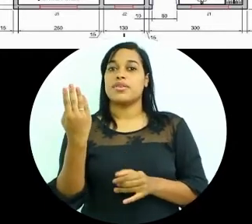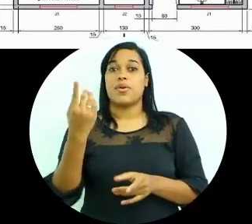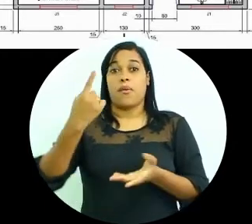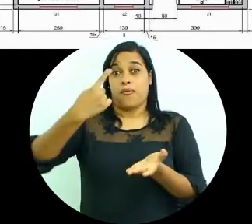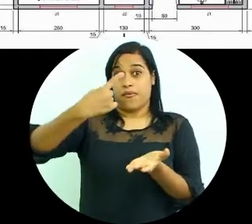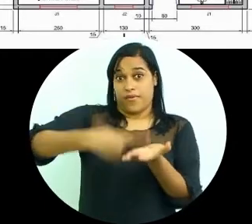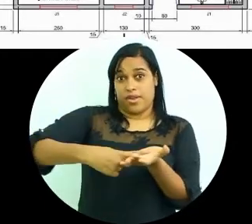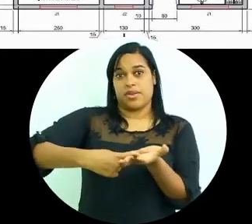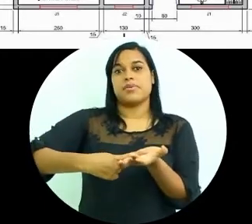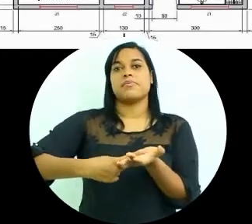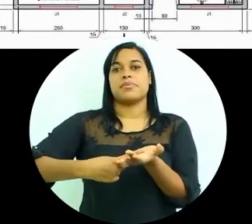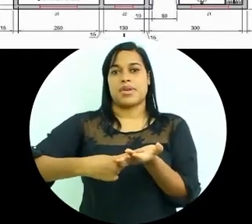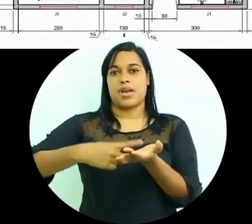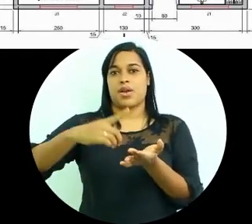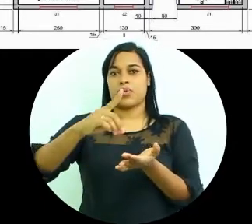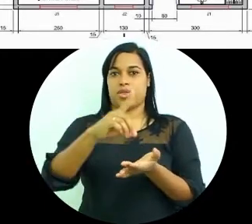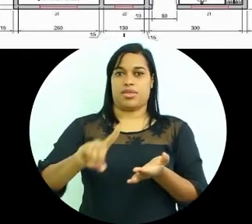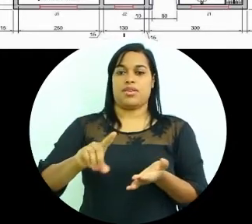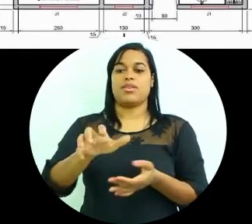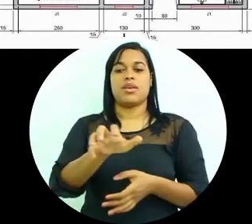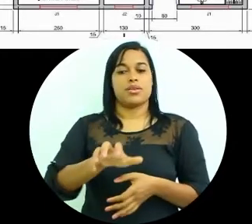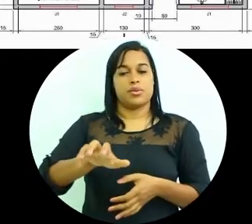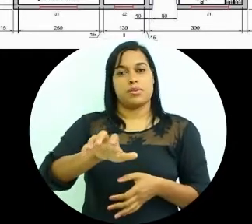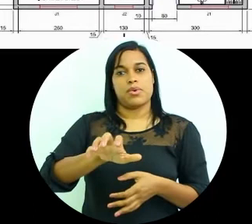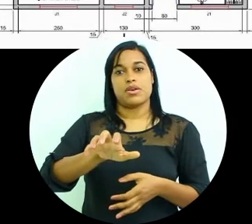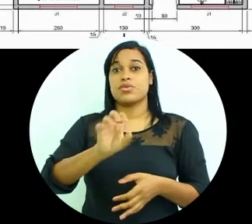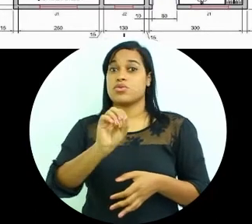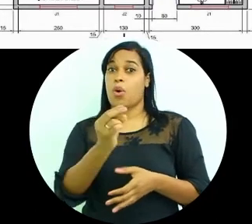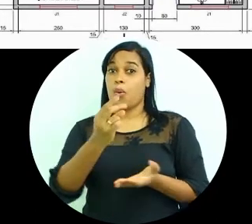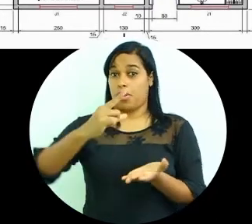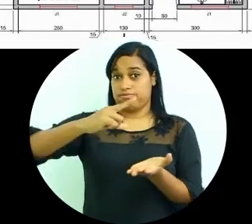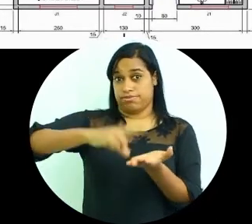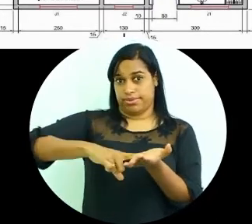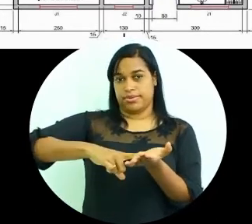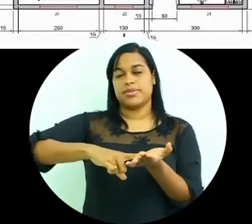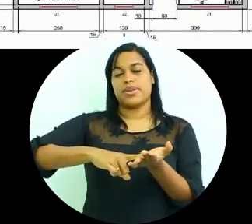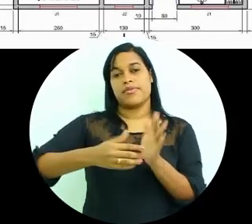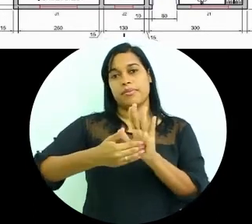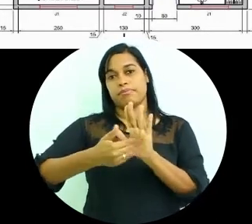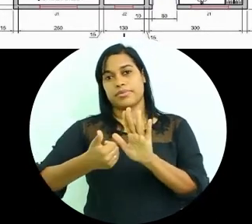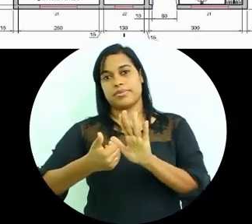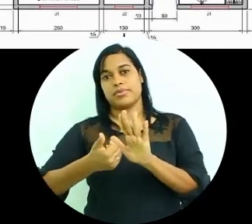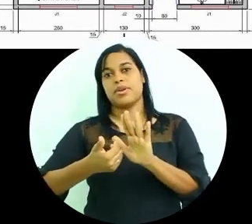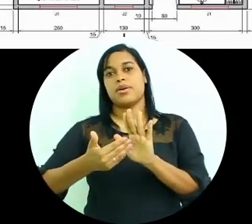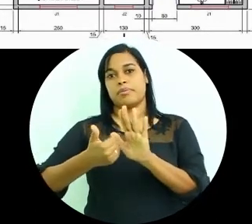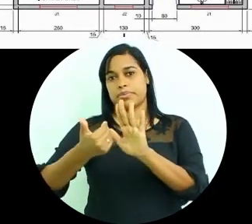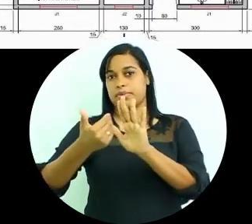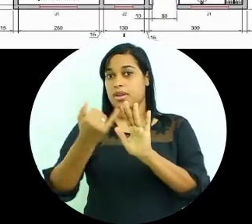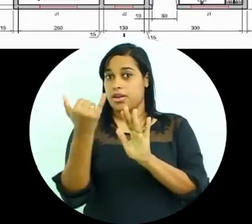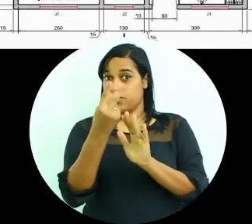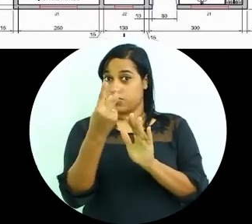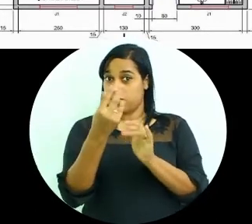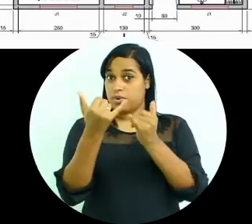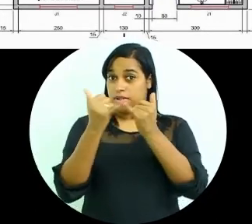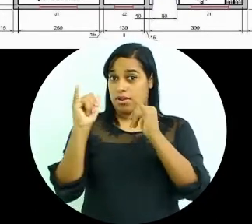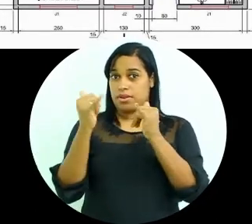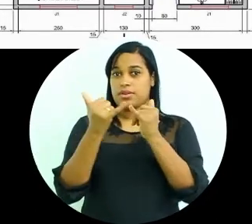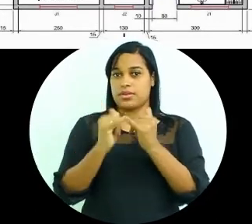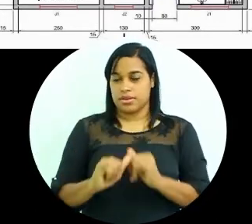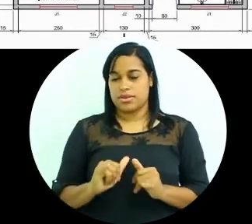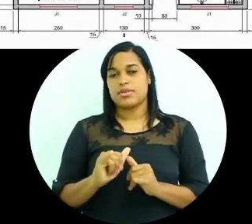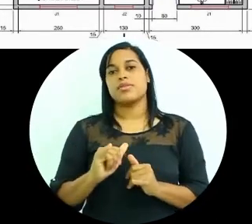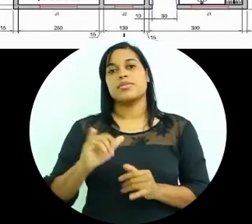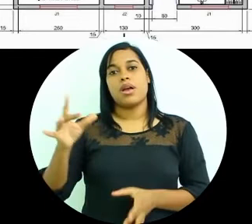banheiro, confirmar com o botão direito do mouse ou com o Enter no teclado e vou apagar essas duas